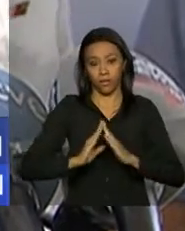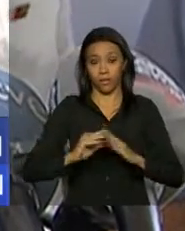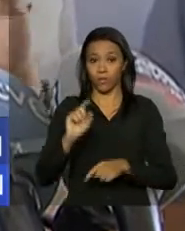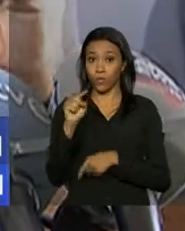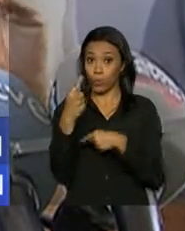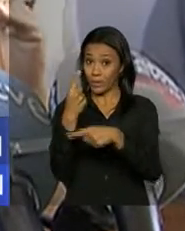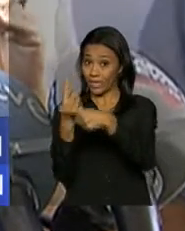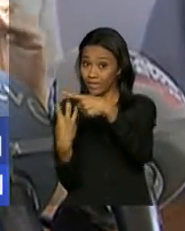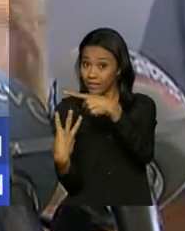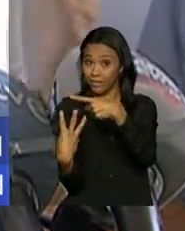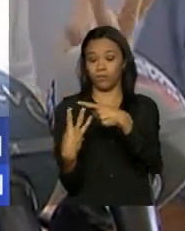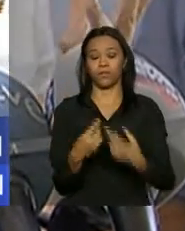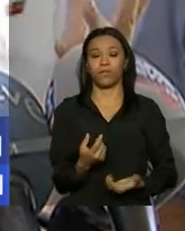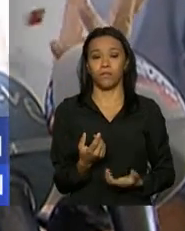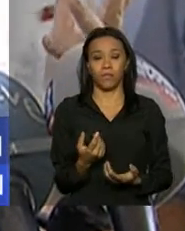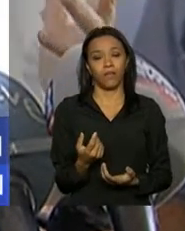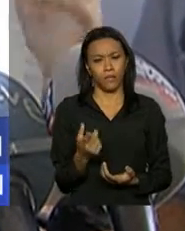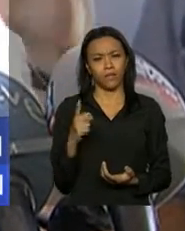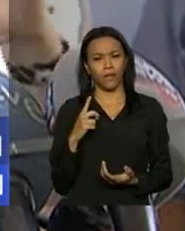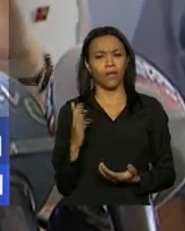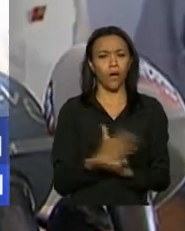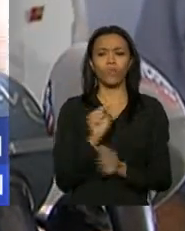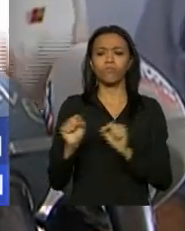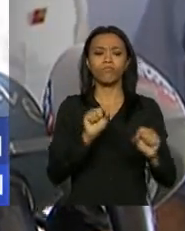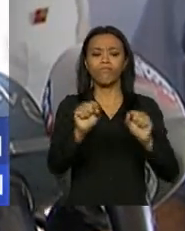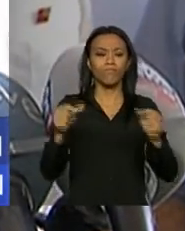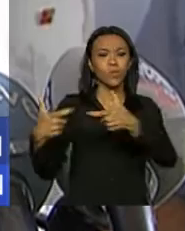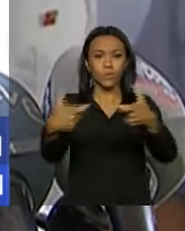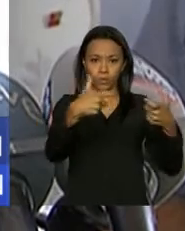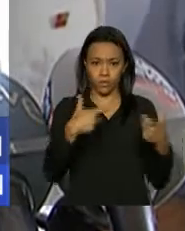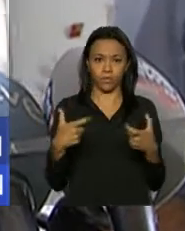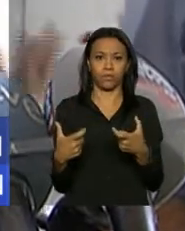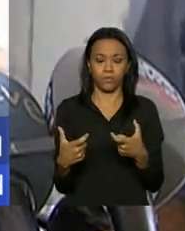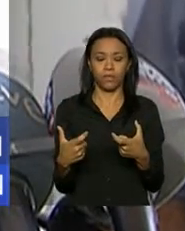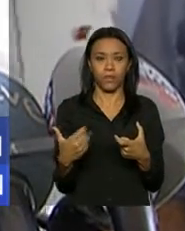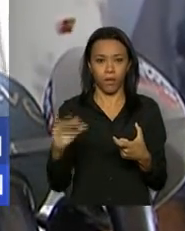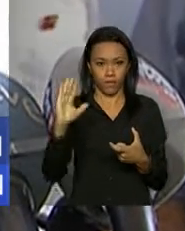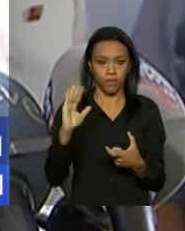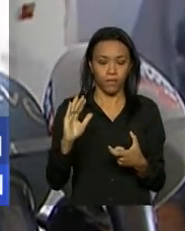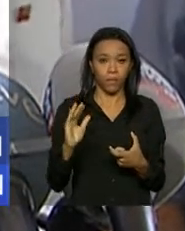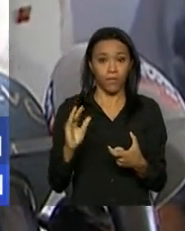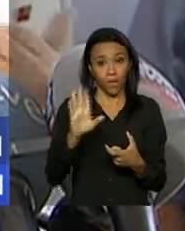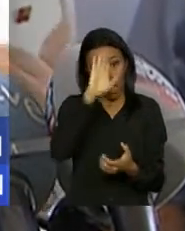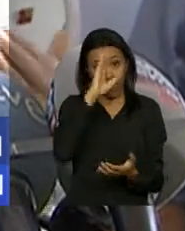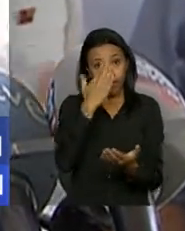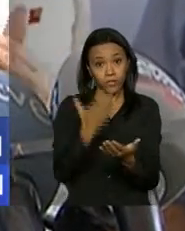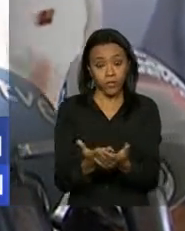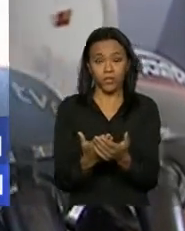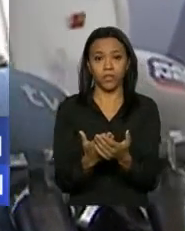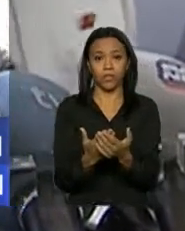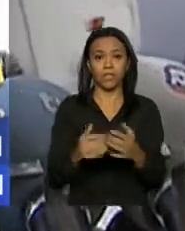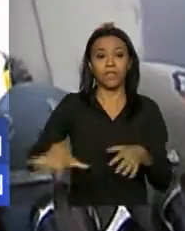1/3, em média. Tem alguns lugares que é mais de 2/3. Acredita-se que nas zonas